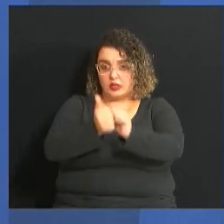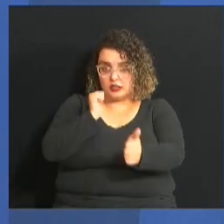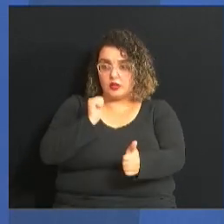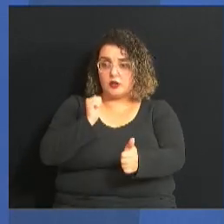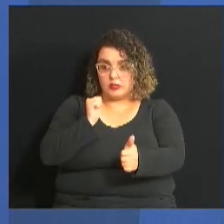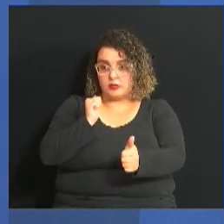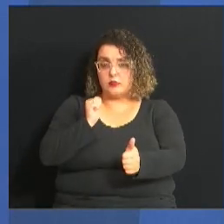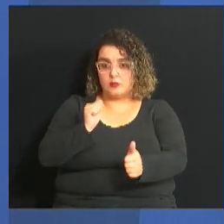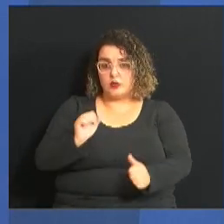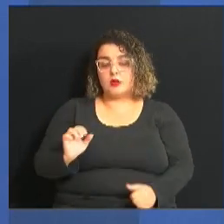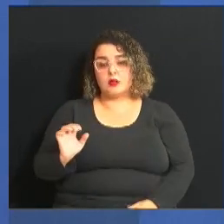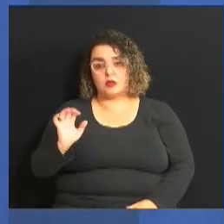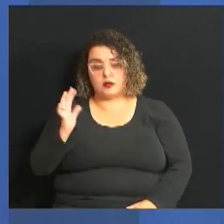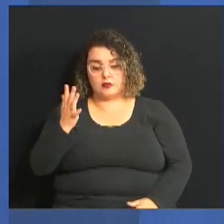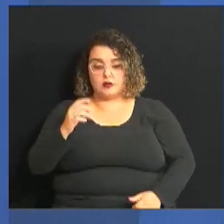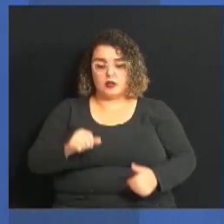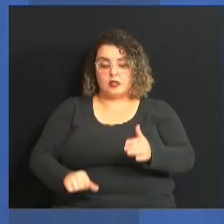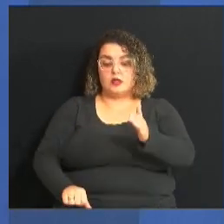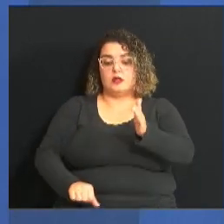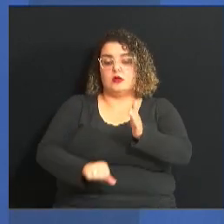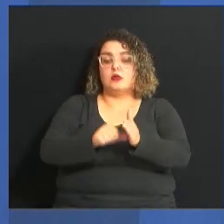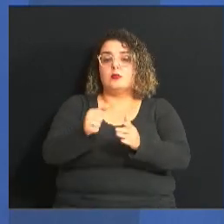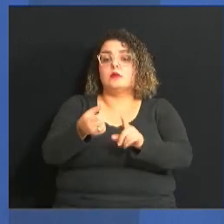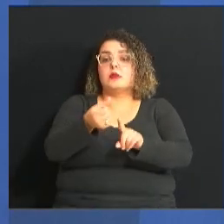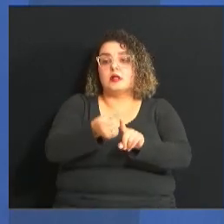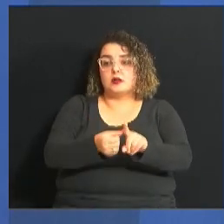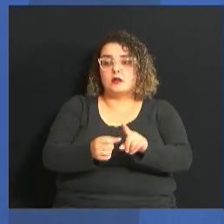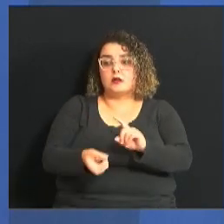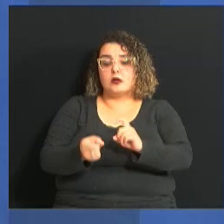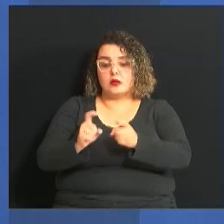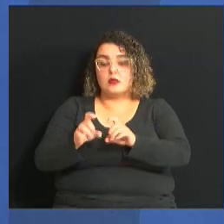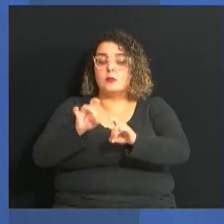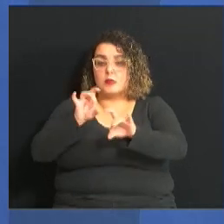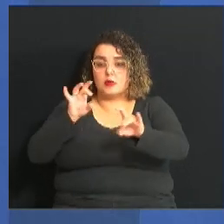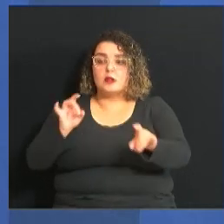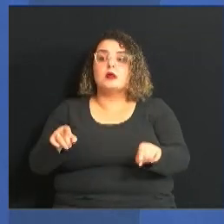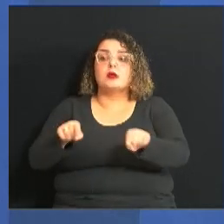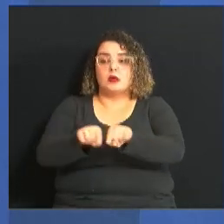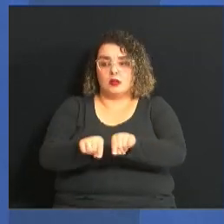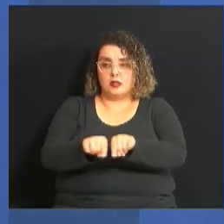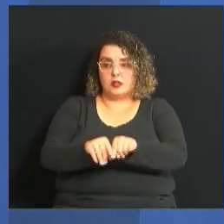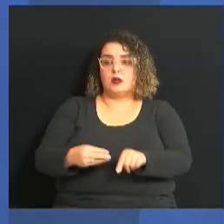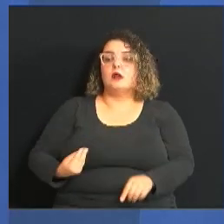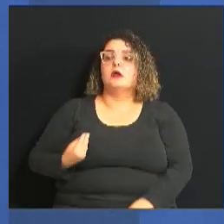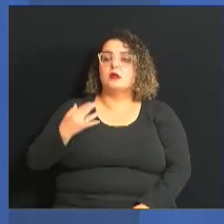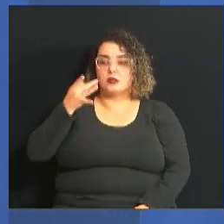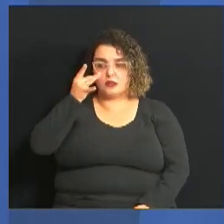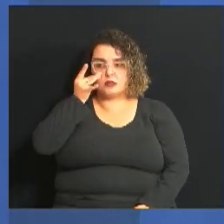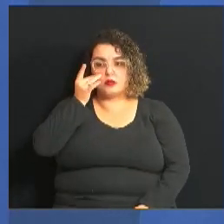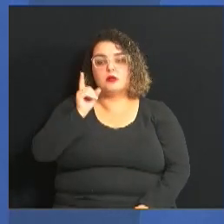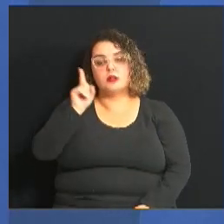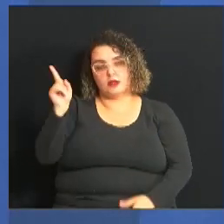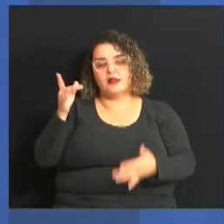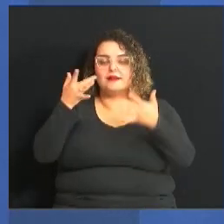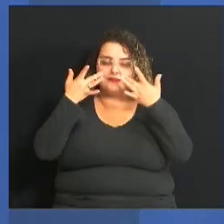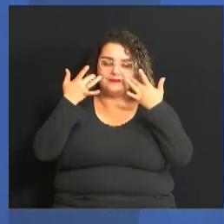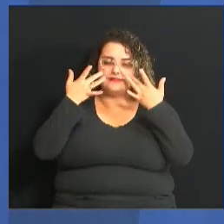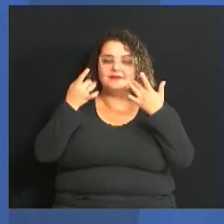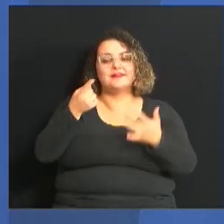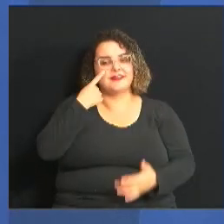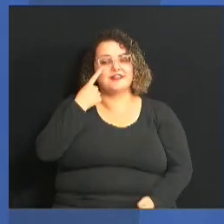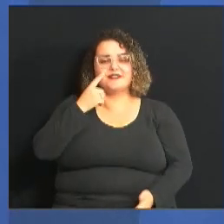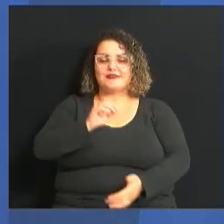que realizou ainda no primeiro semestre algumas reuniões virtuais e também presenciais lá no teatro Bento Quirino